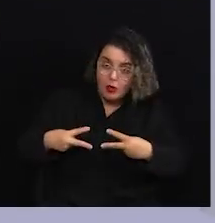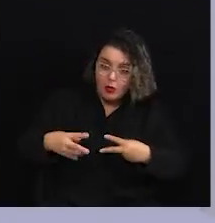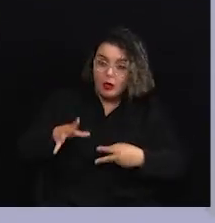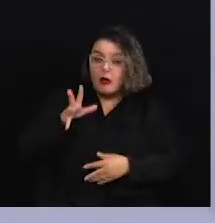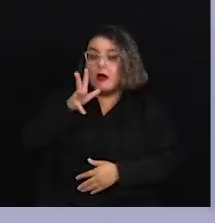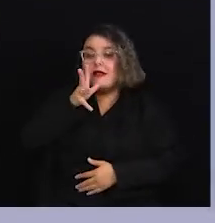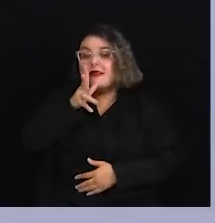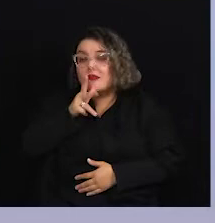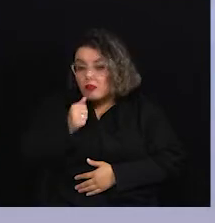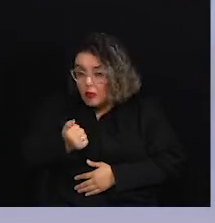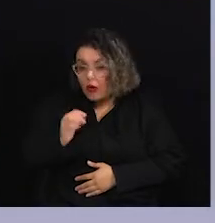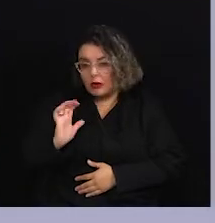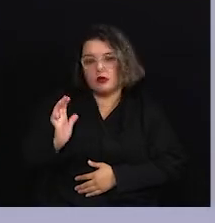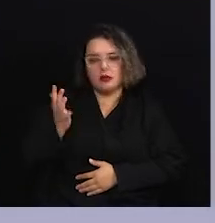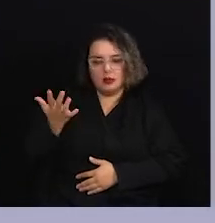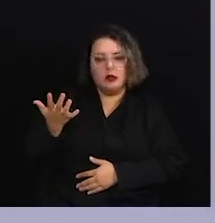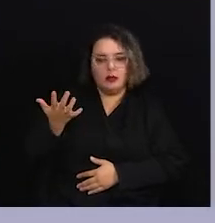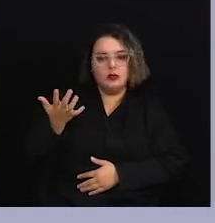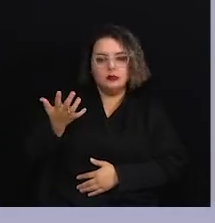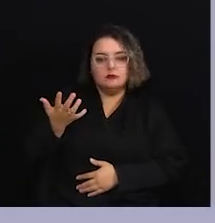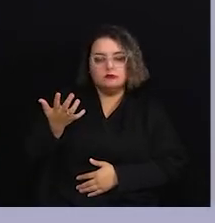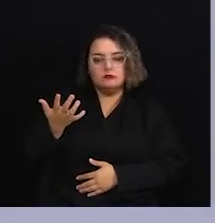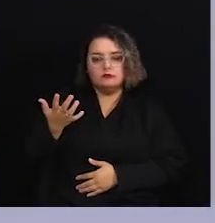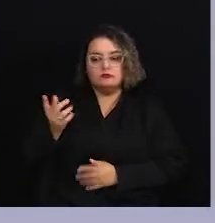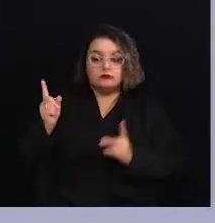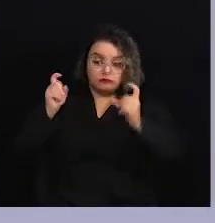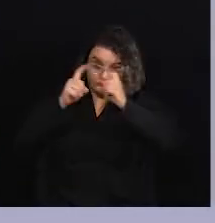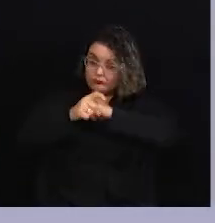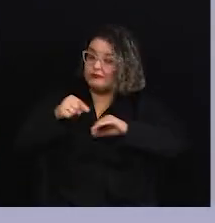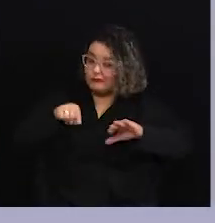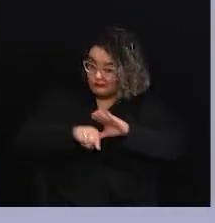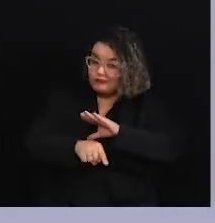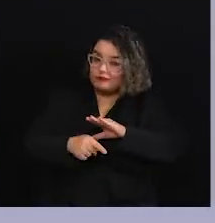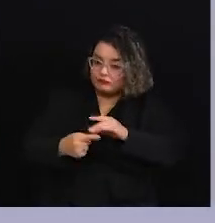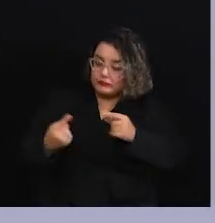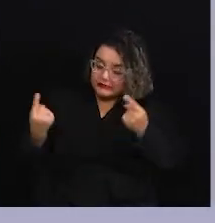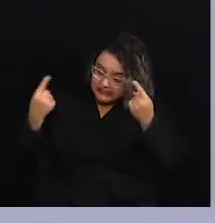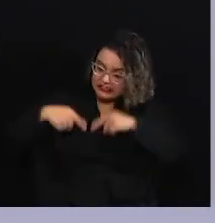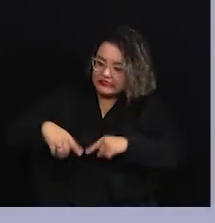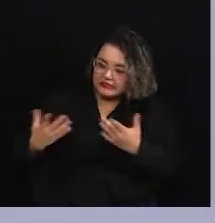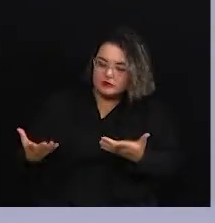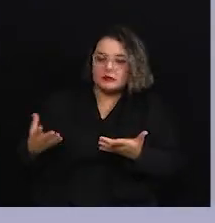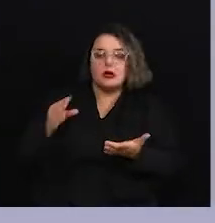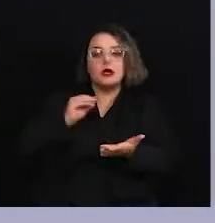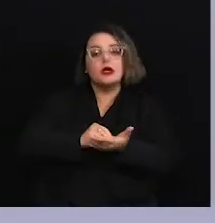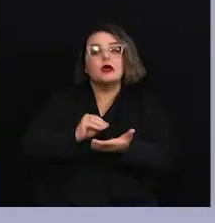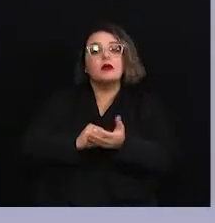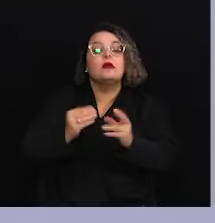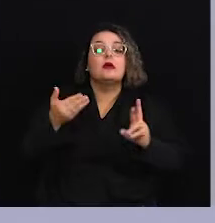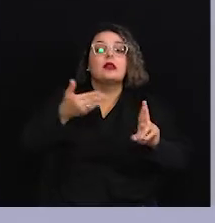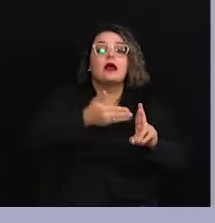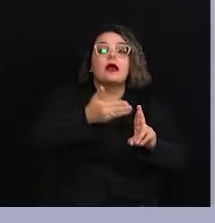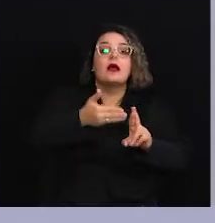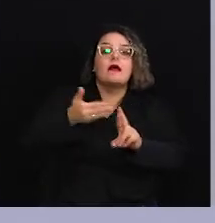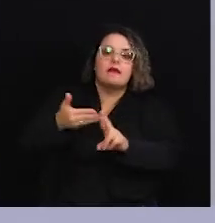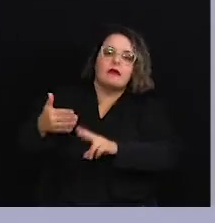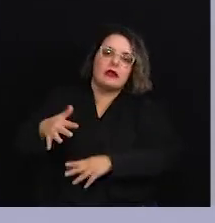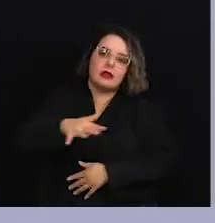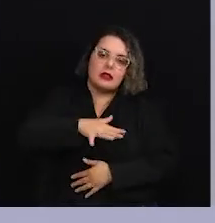ele demora muito a vir, então é um desafio bem grande. E faltam muitas referências no